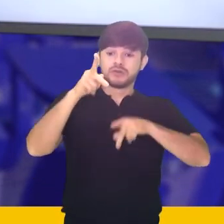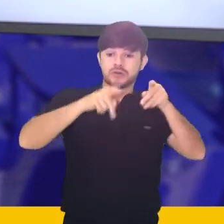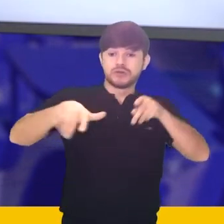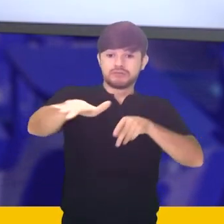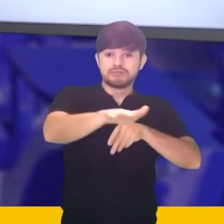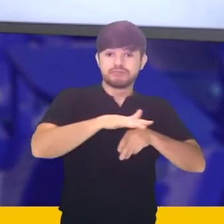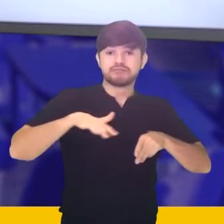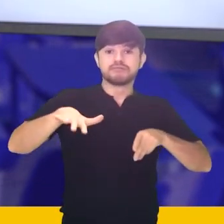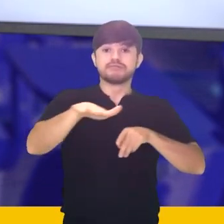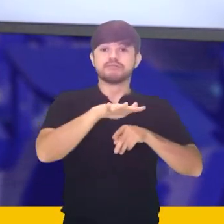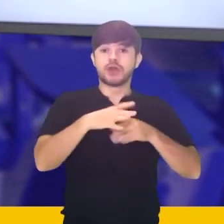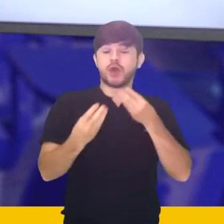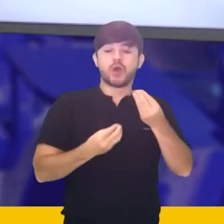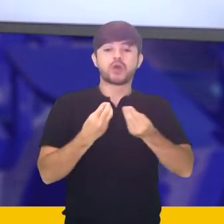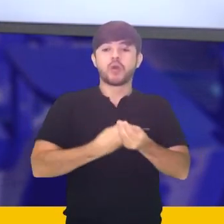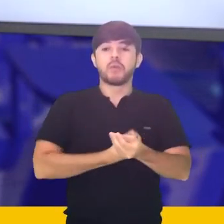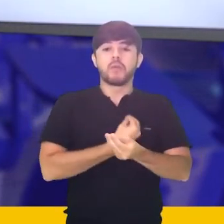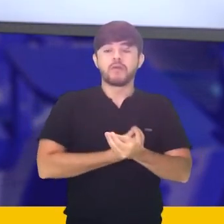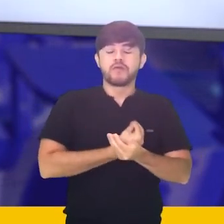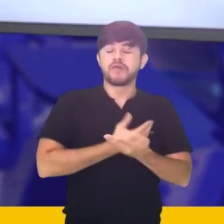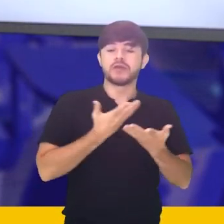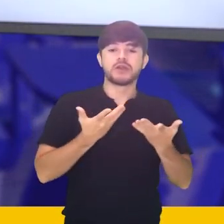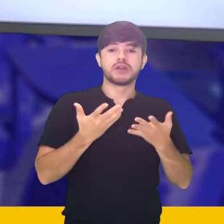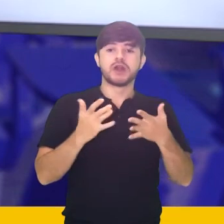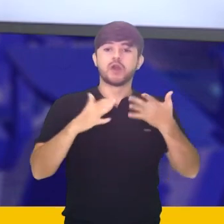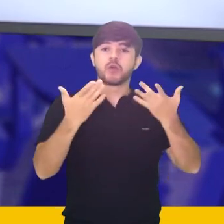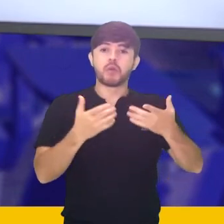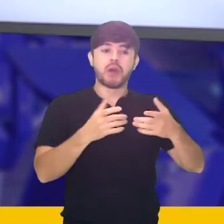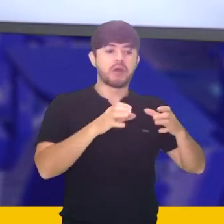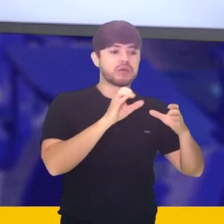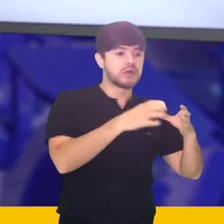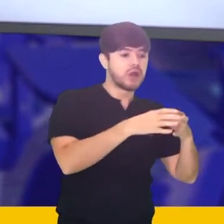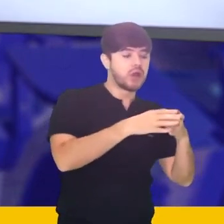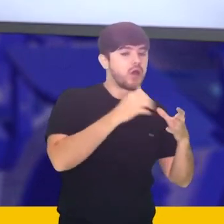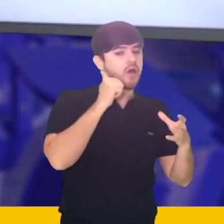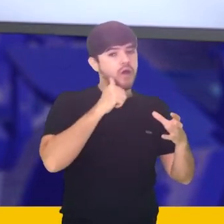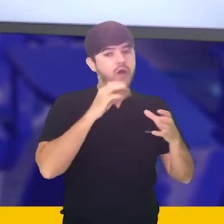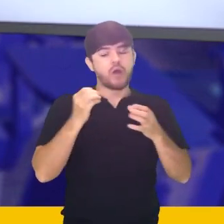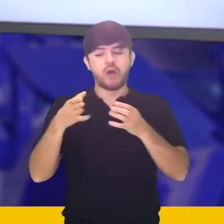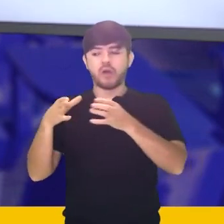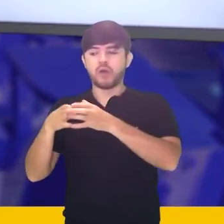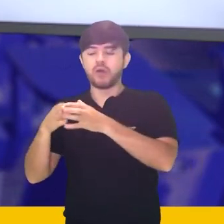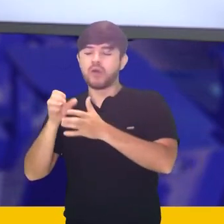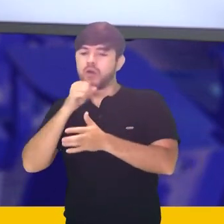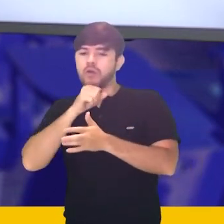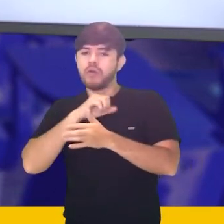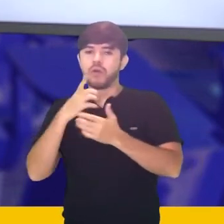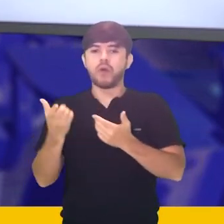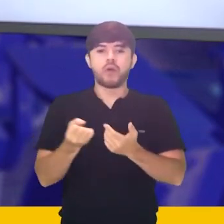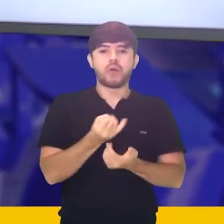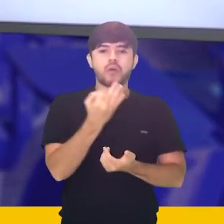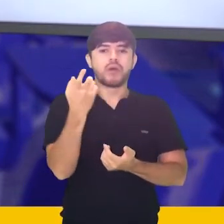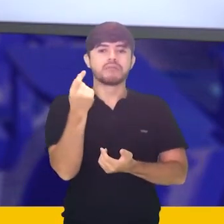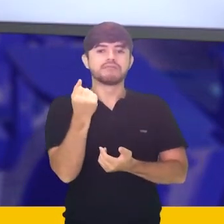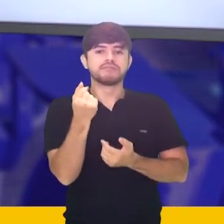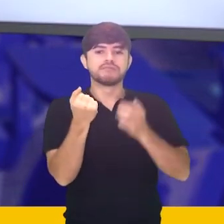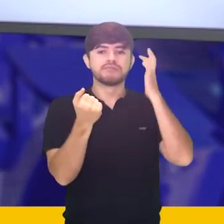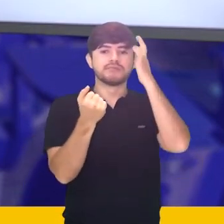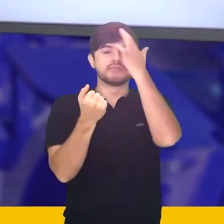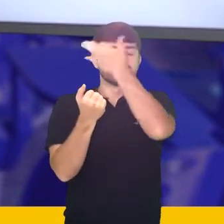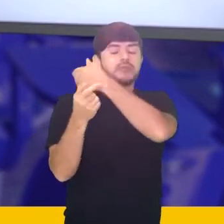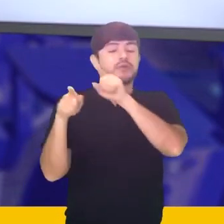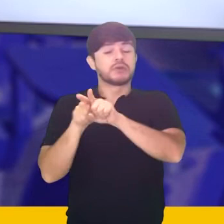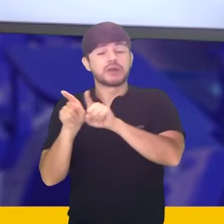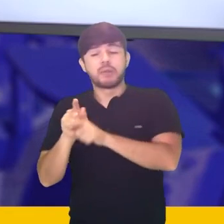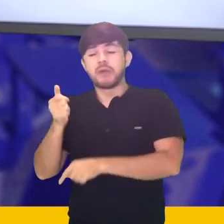território, como é que elas estão, né, quem elas são, qual que é o sexo dela, qual que é a renda, né? A gente olhou a diferença também de renda